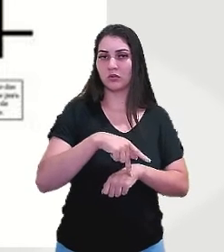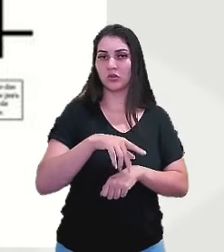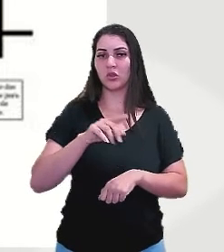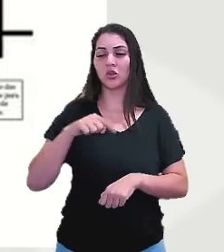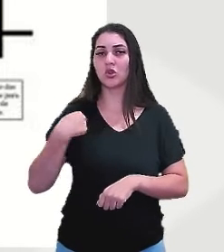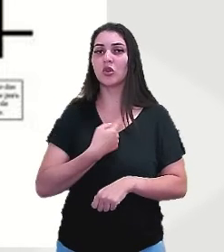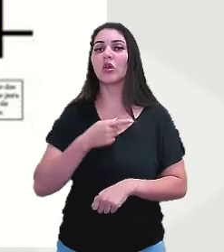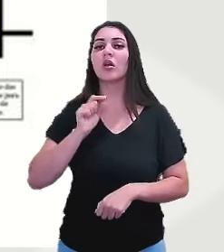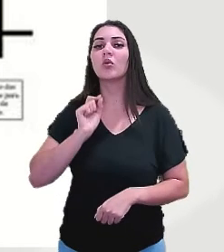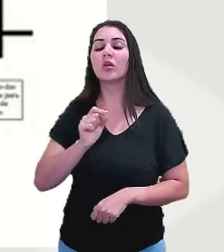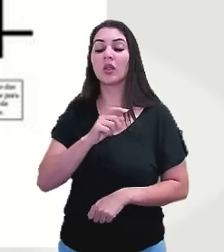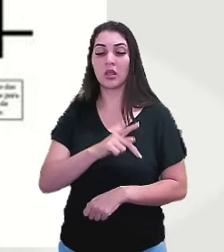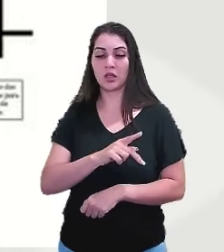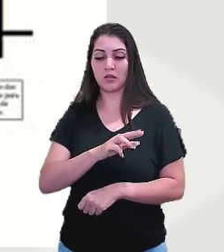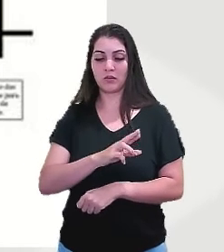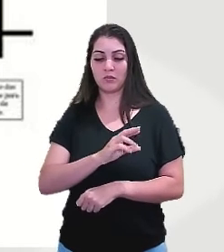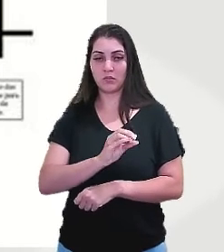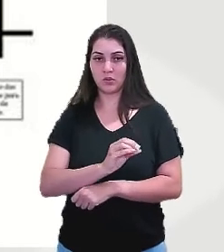protetorado, nós